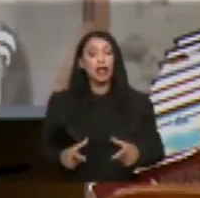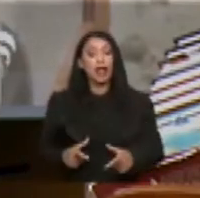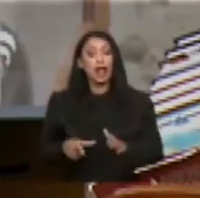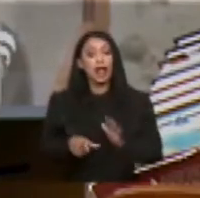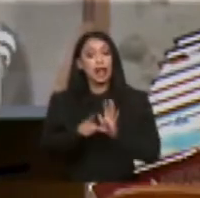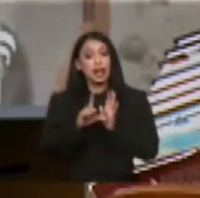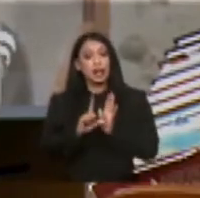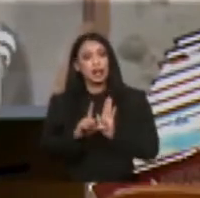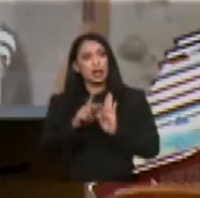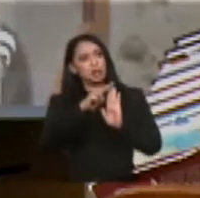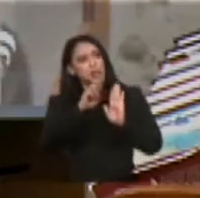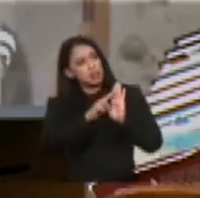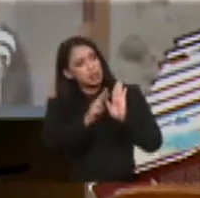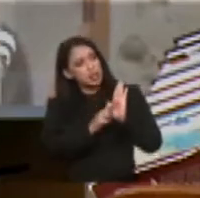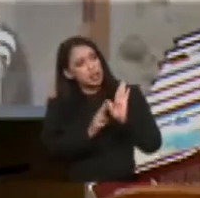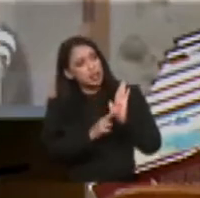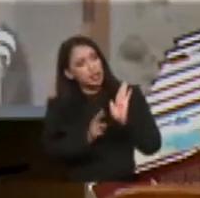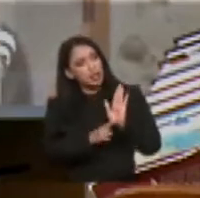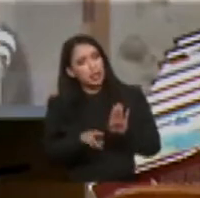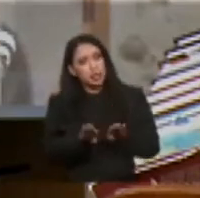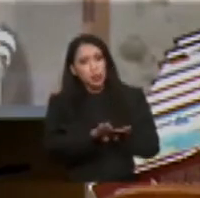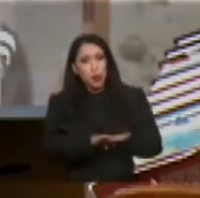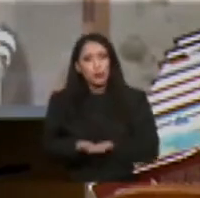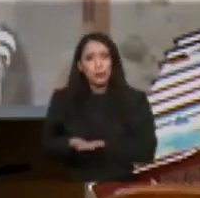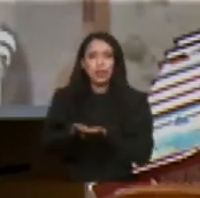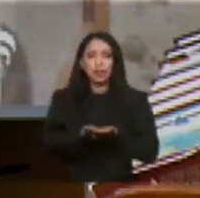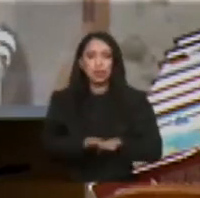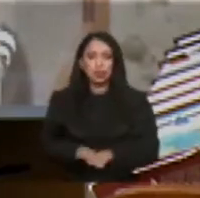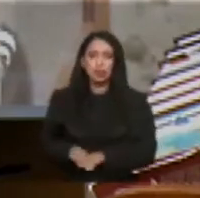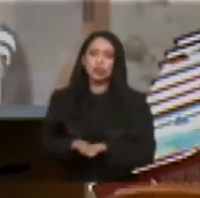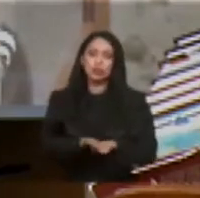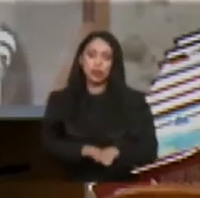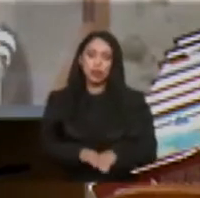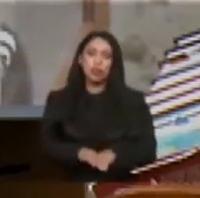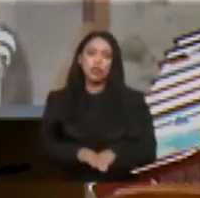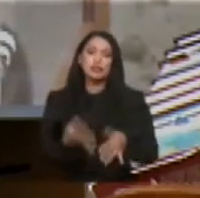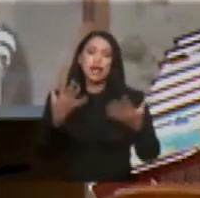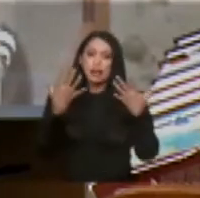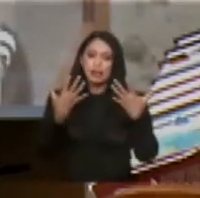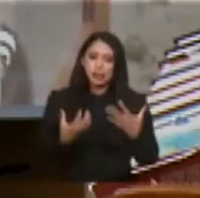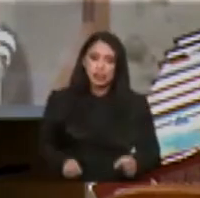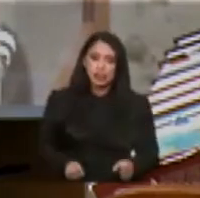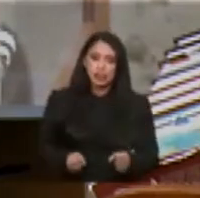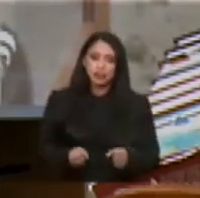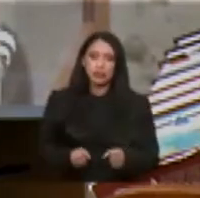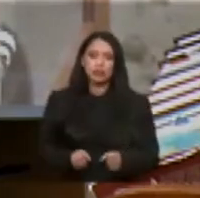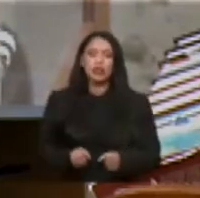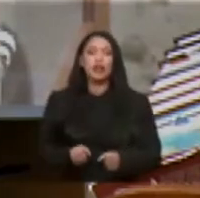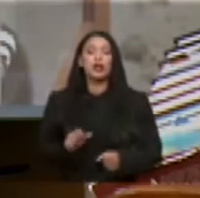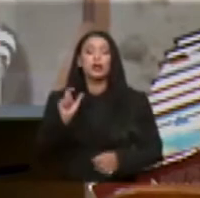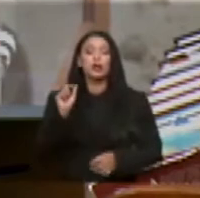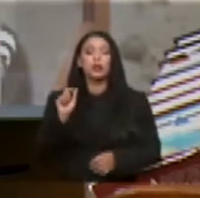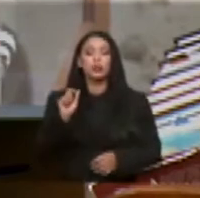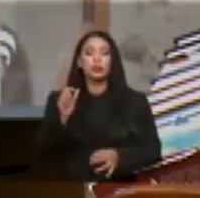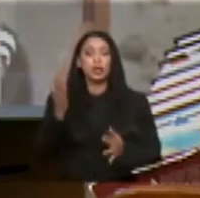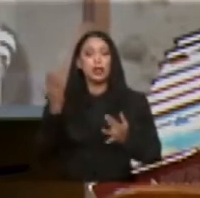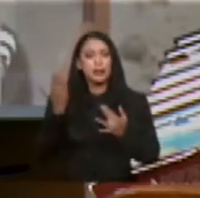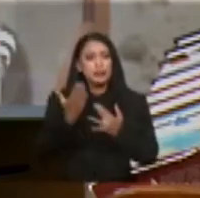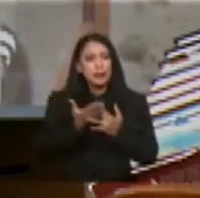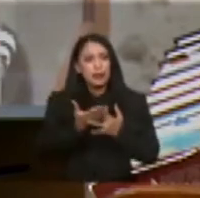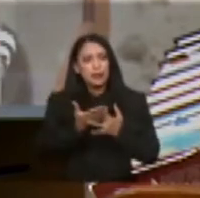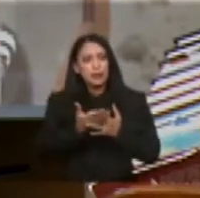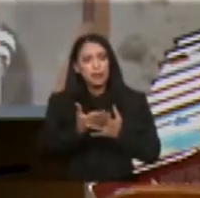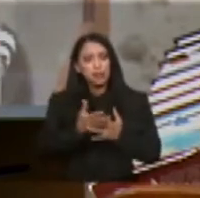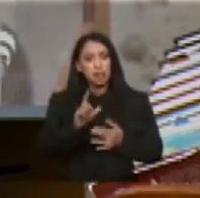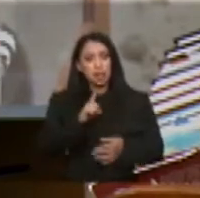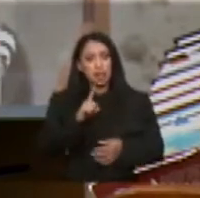de adotarem os valores propostos como padrões nacionais. A adoção de valores intermediários, são